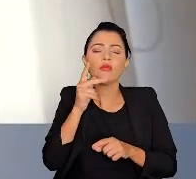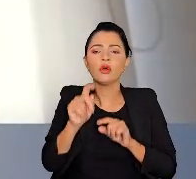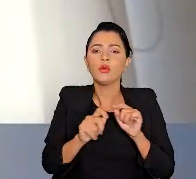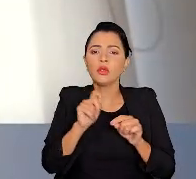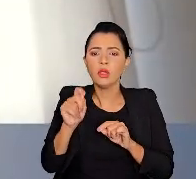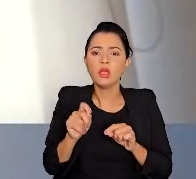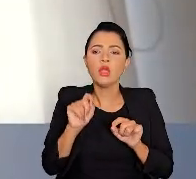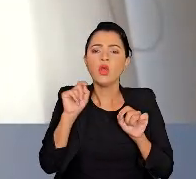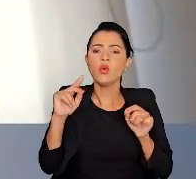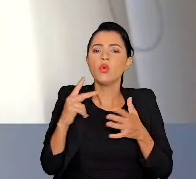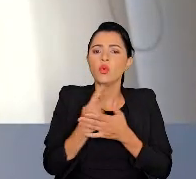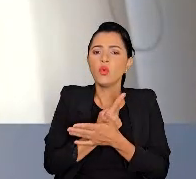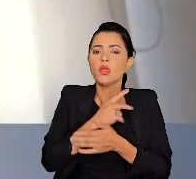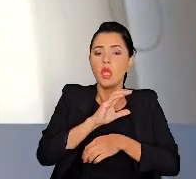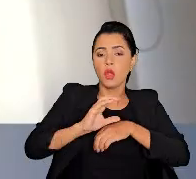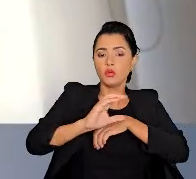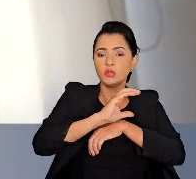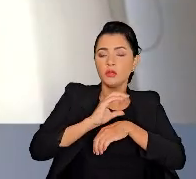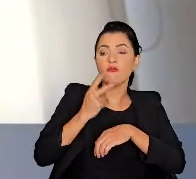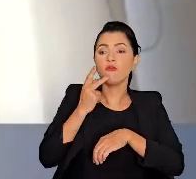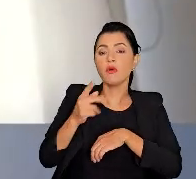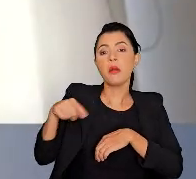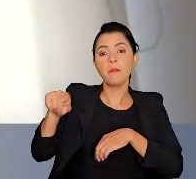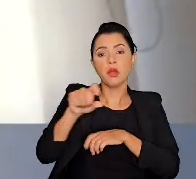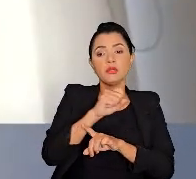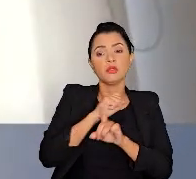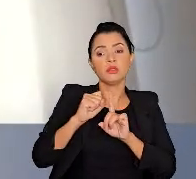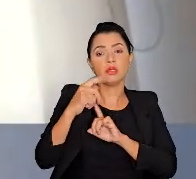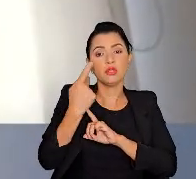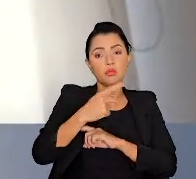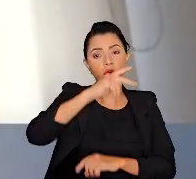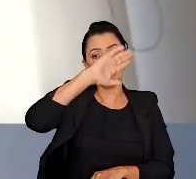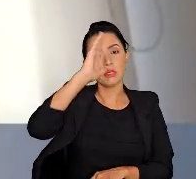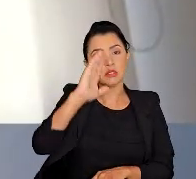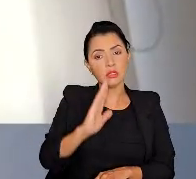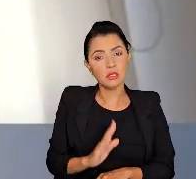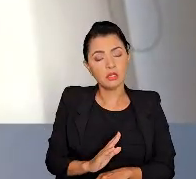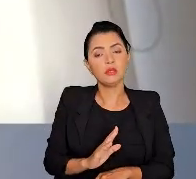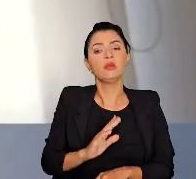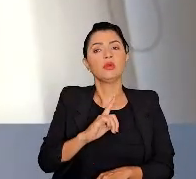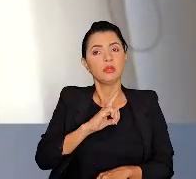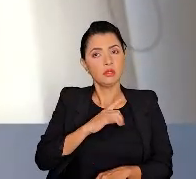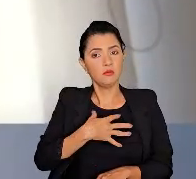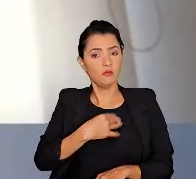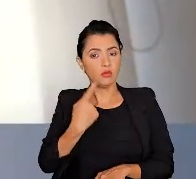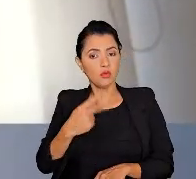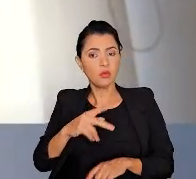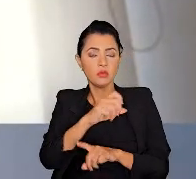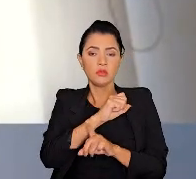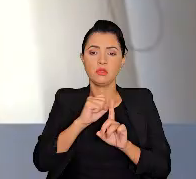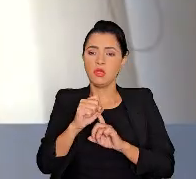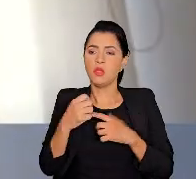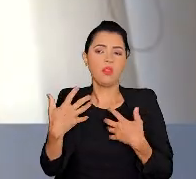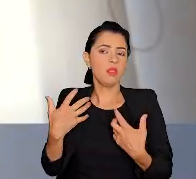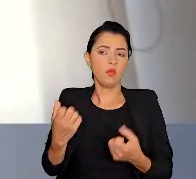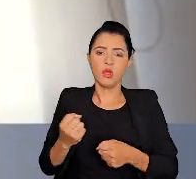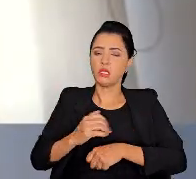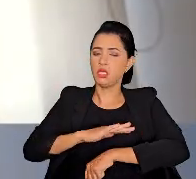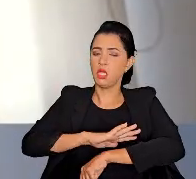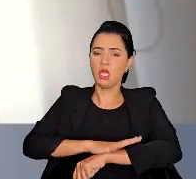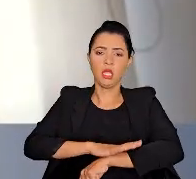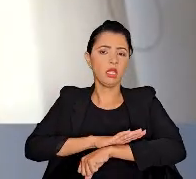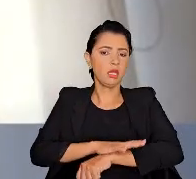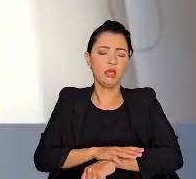o que a Constituição prevê para a sociedade brasileira, no sentido de uma sociedade que não tolera o racismo e deve